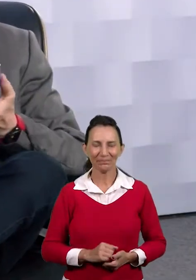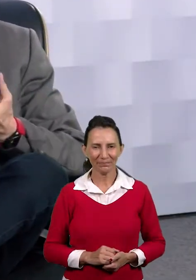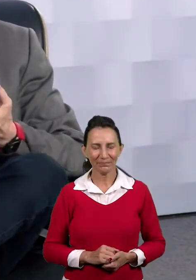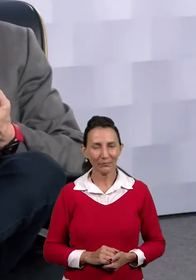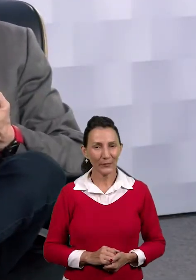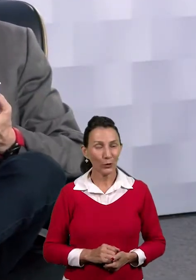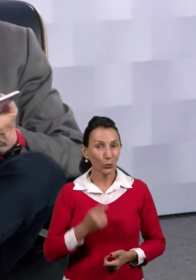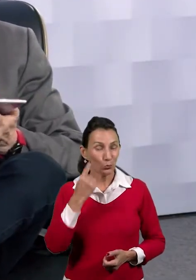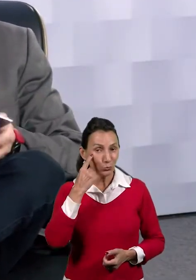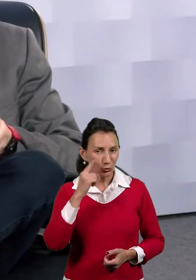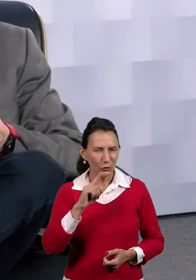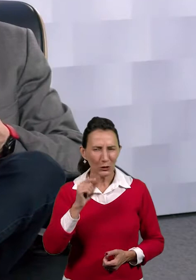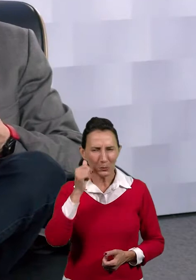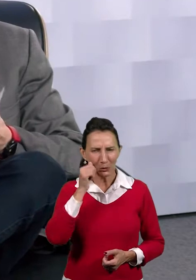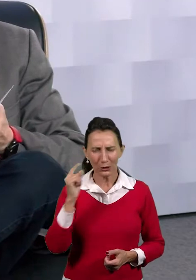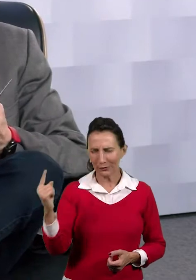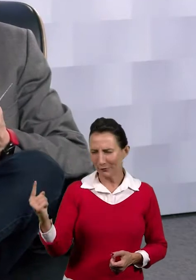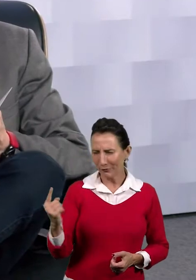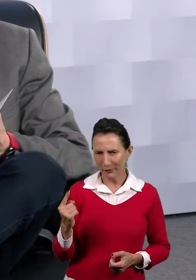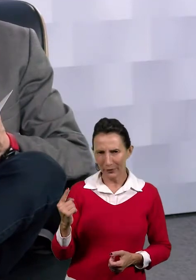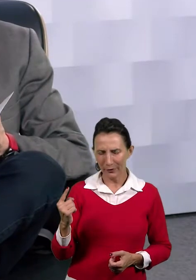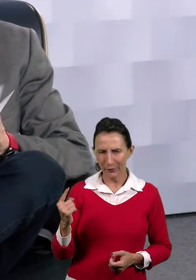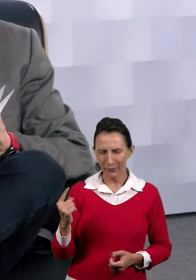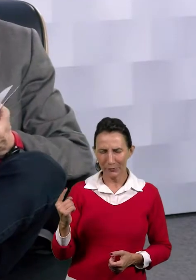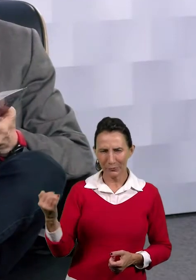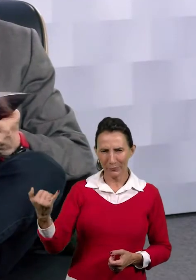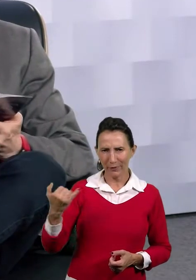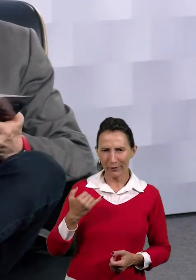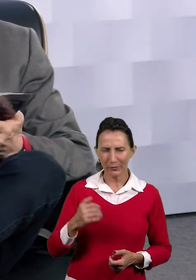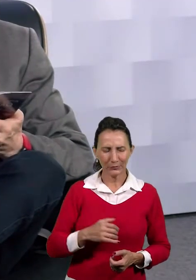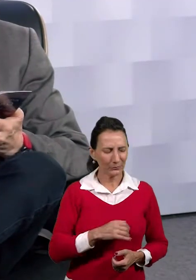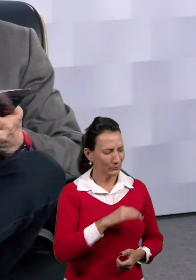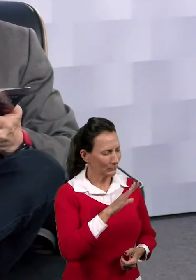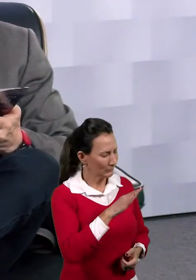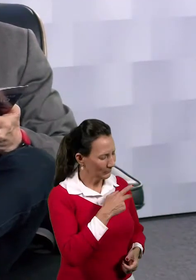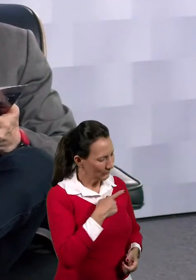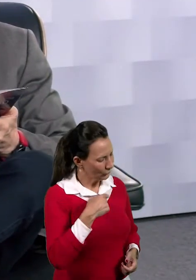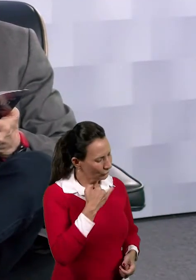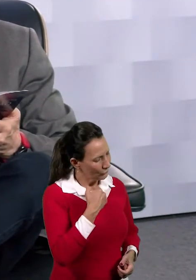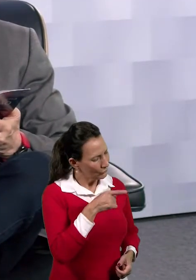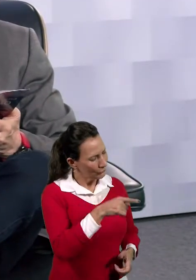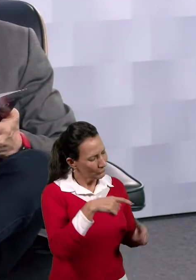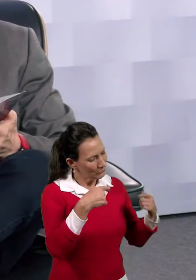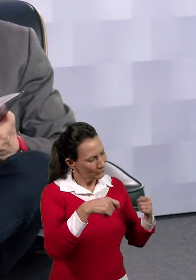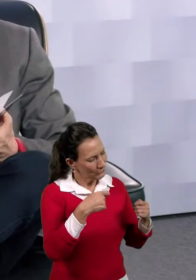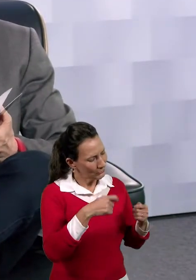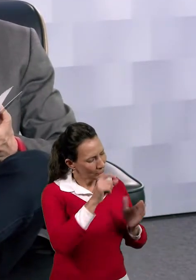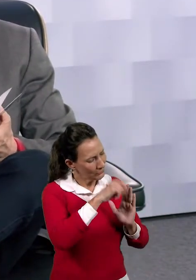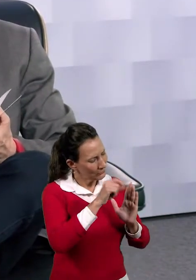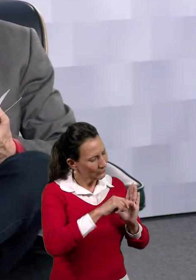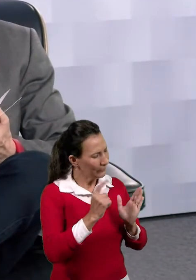garota chegou perto de mim e disse, Pastor Jorge, o senhor precisa fazer um livro